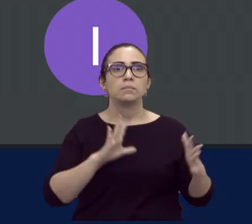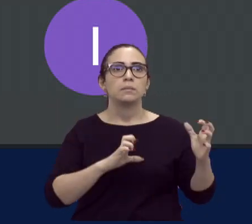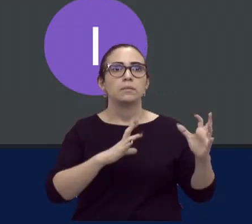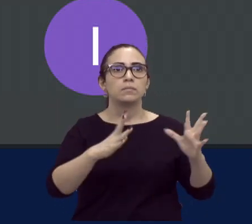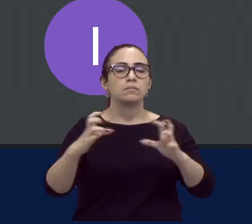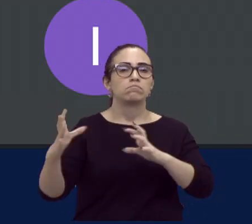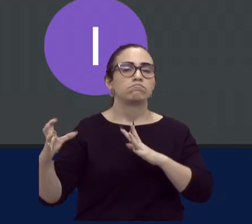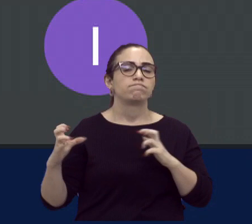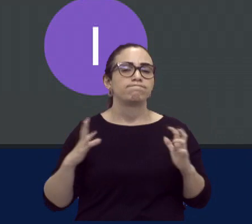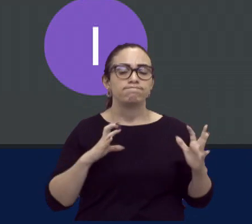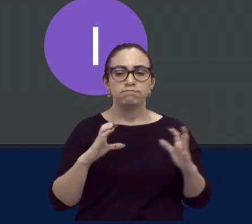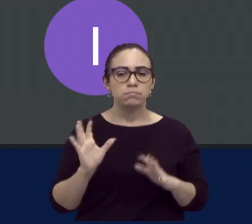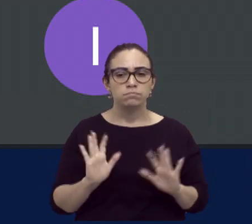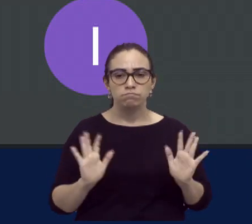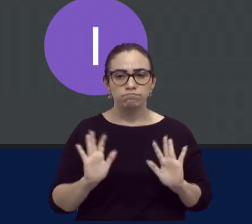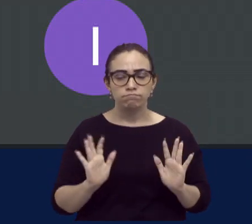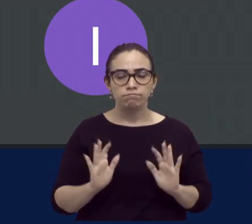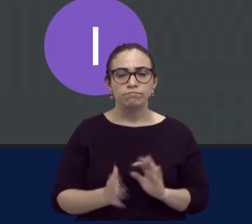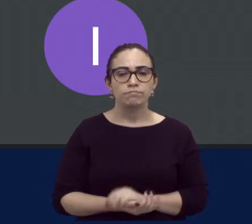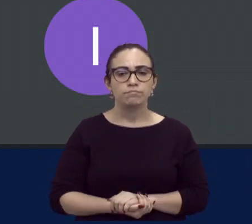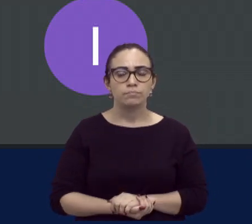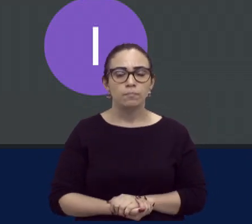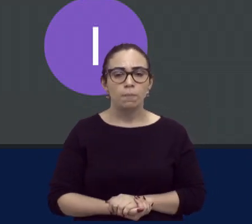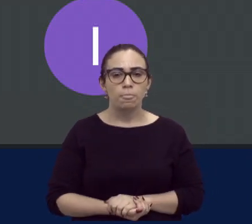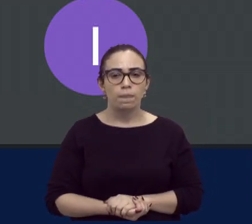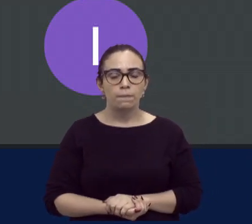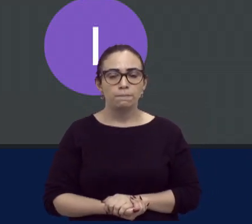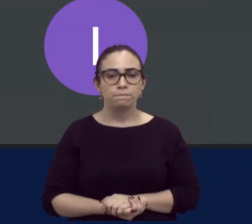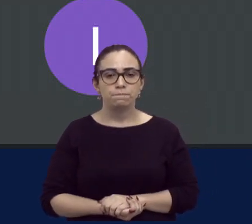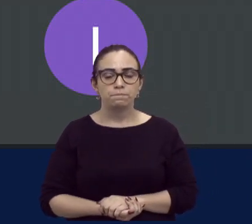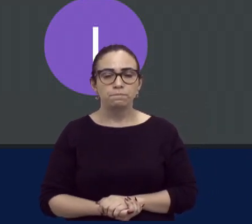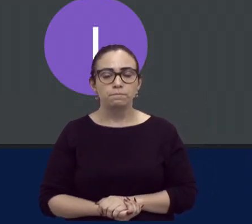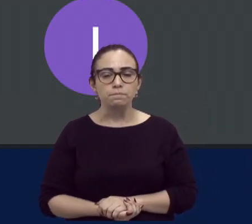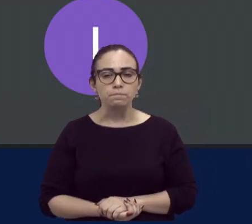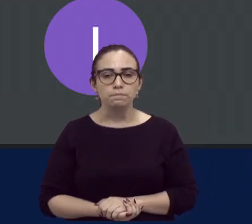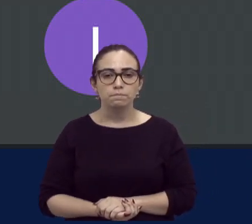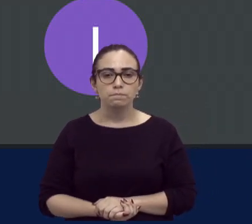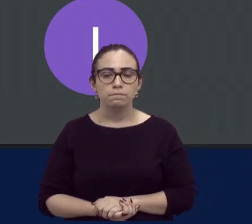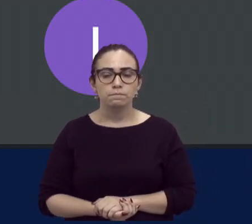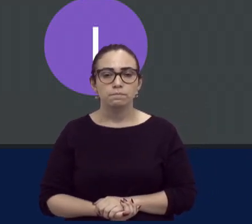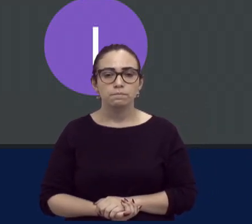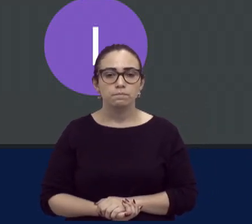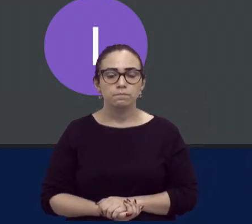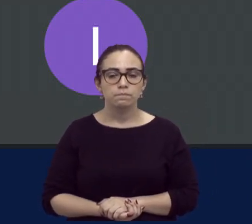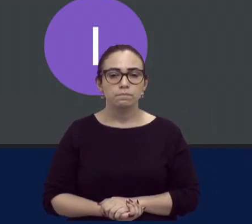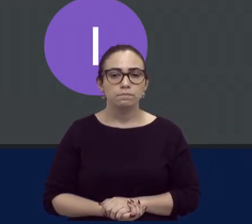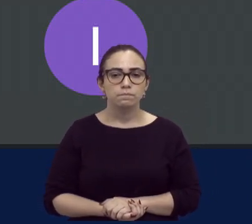mais mortais do mundo, né? Que como infelizmente a história muitas vezes mostra.